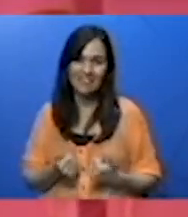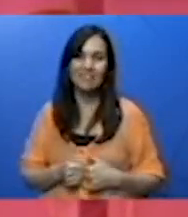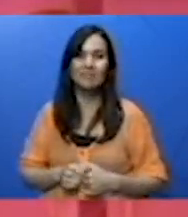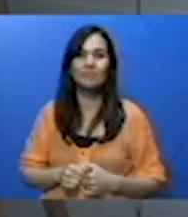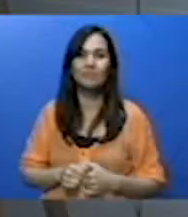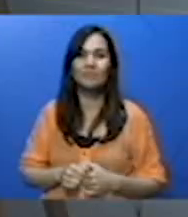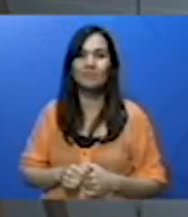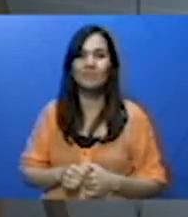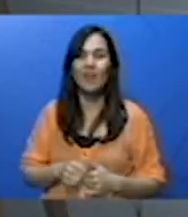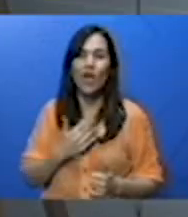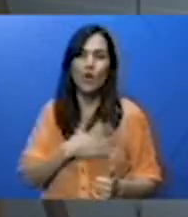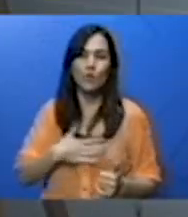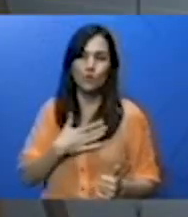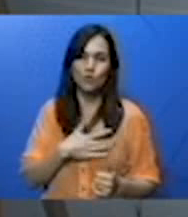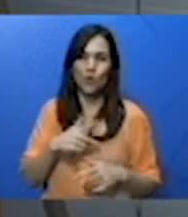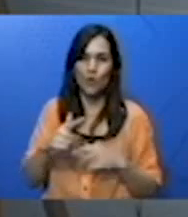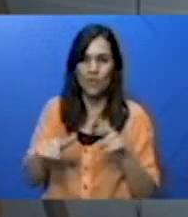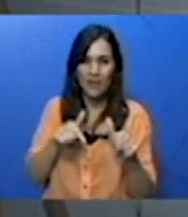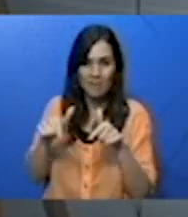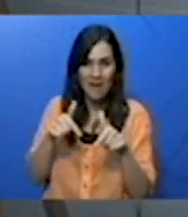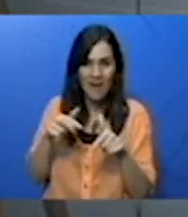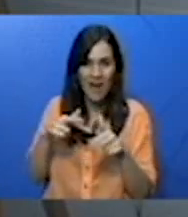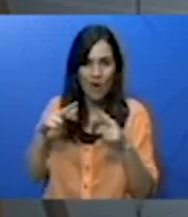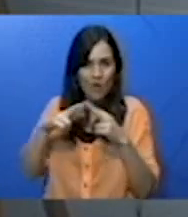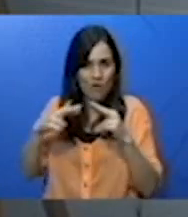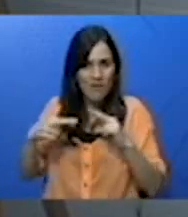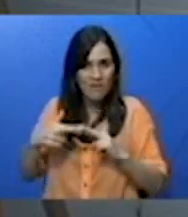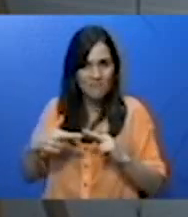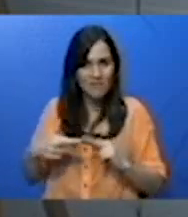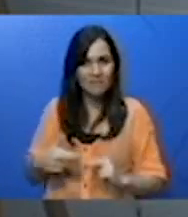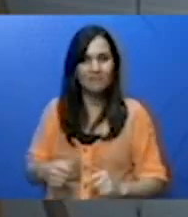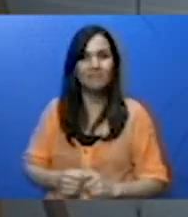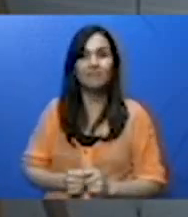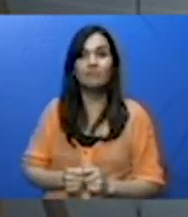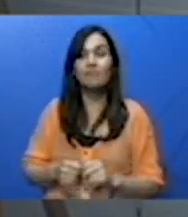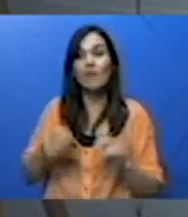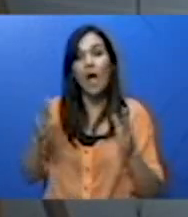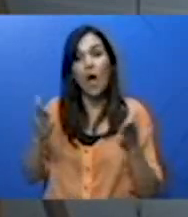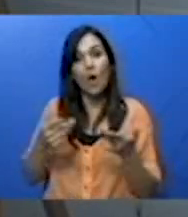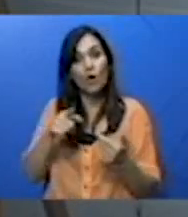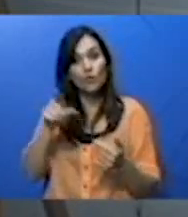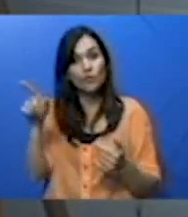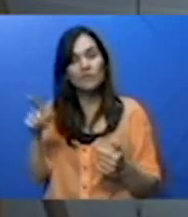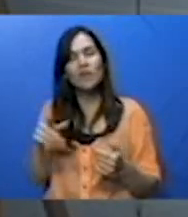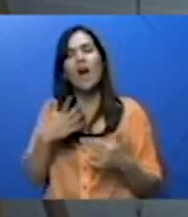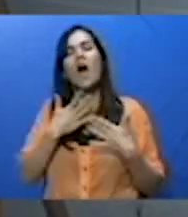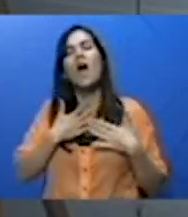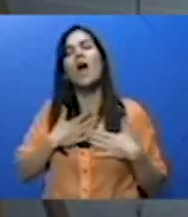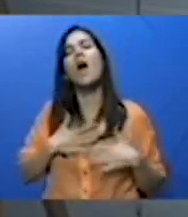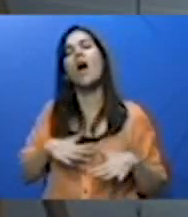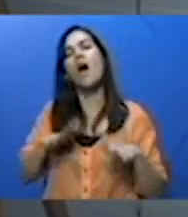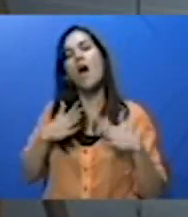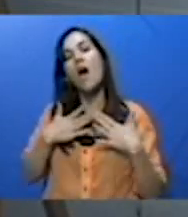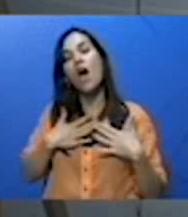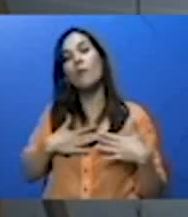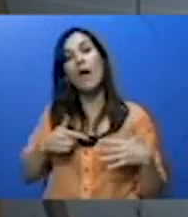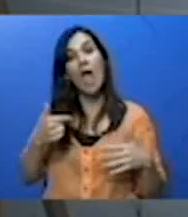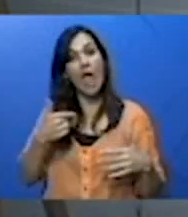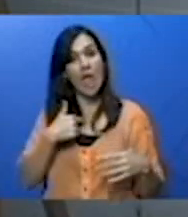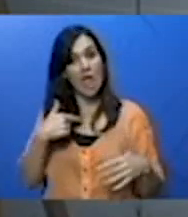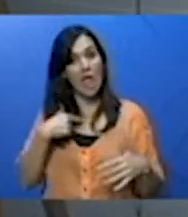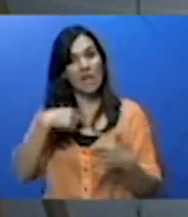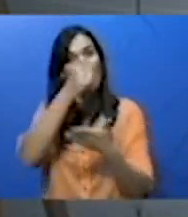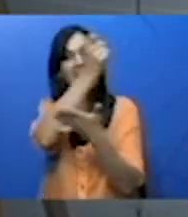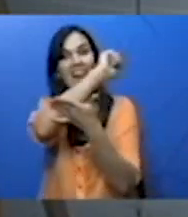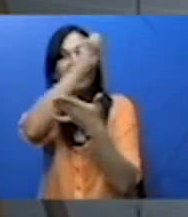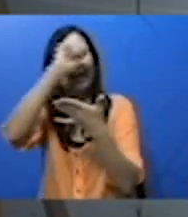com rimas, né, Clarinha? Muito. Então vamos fazer o seguinte, Clarinha. Você vai recitando agora devagar, que eu vou escrevendo aqui